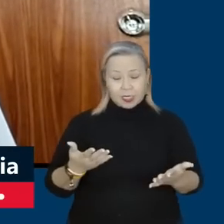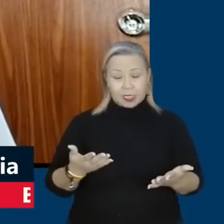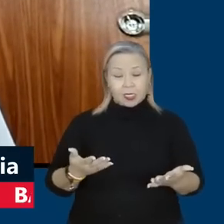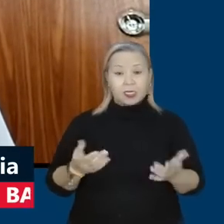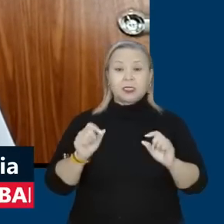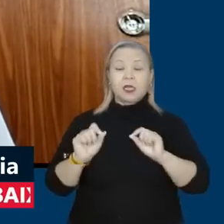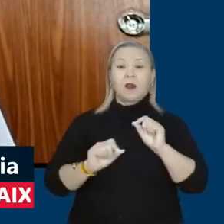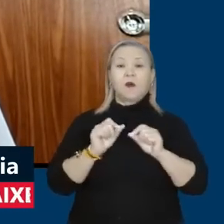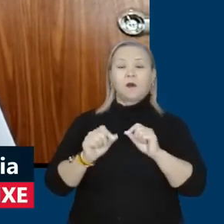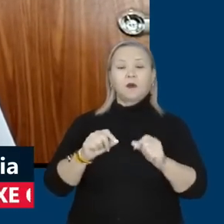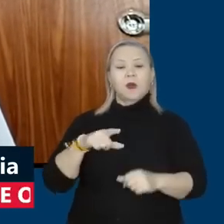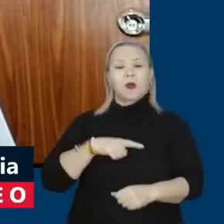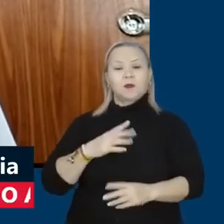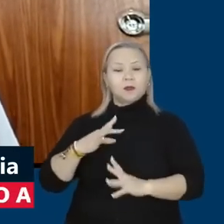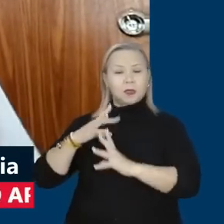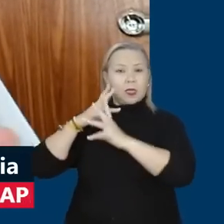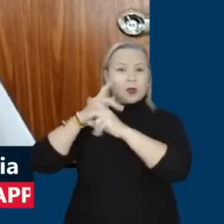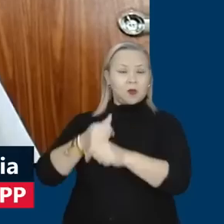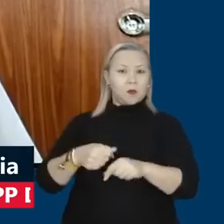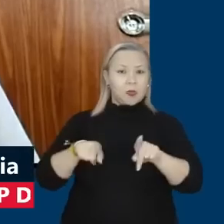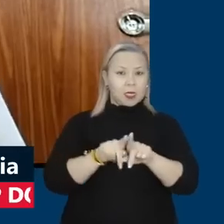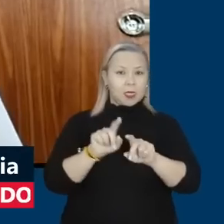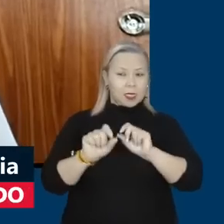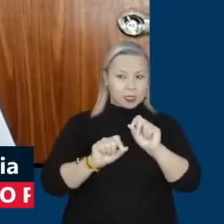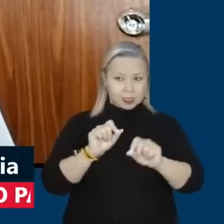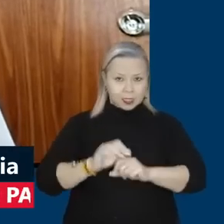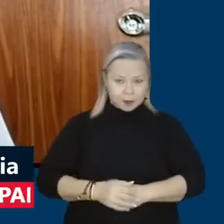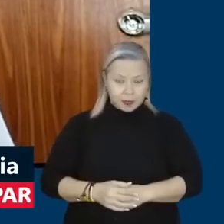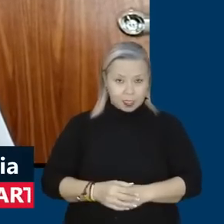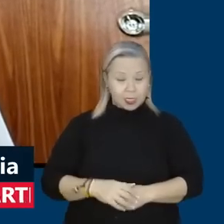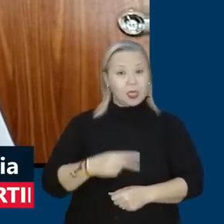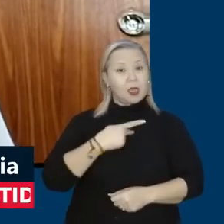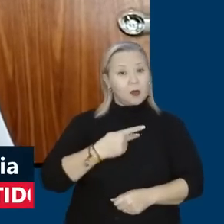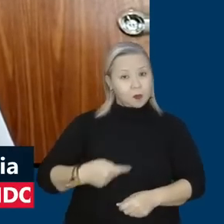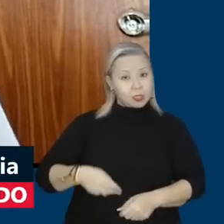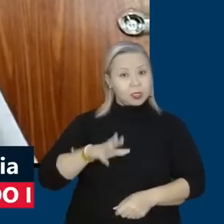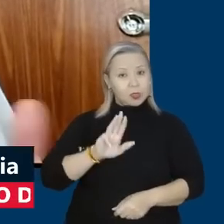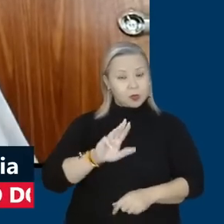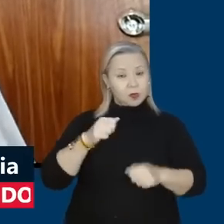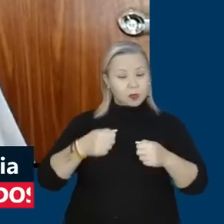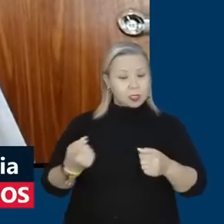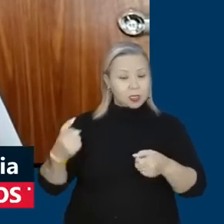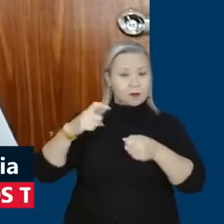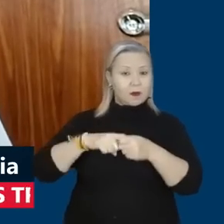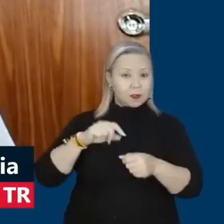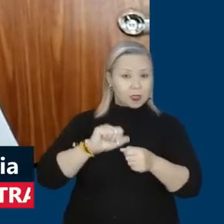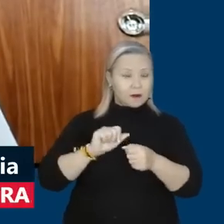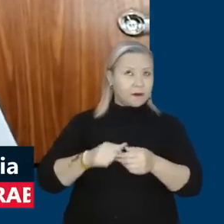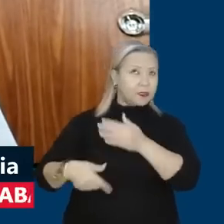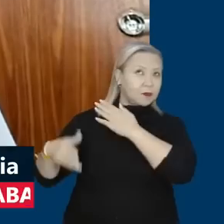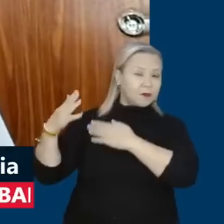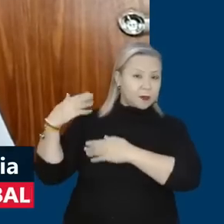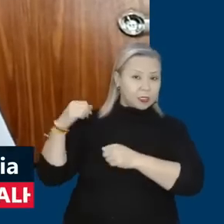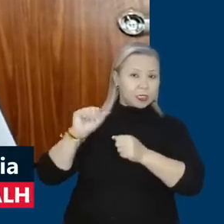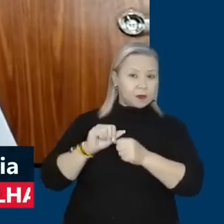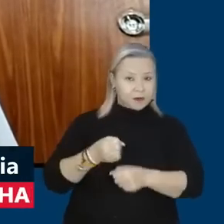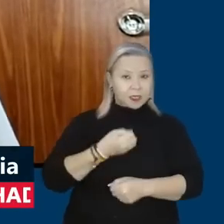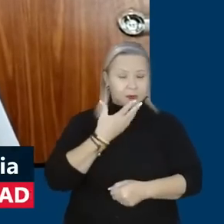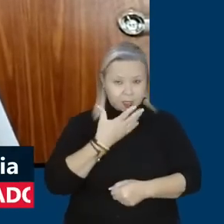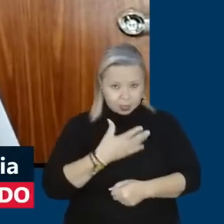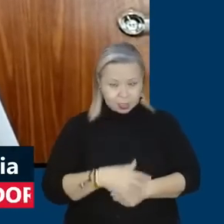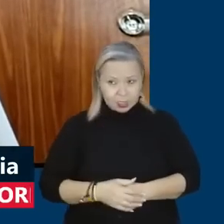o que nós vamos ter que recuperar também, e aí o presidente Lula vai ter que voltar a fazer aquilo que ele já fez muito bem. Vocês devem se lembrar